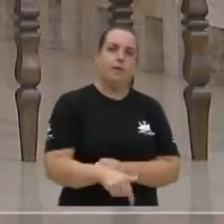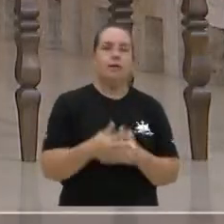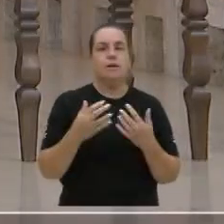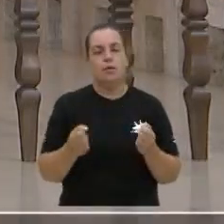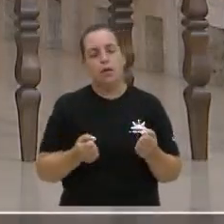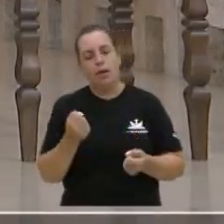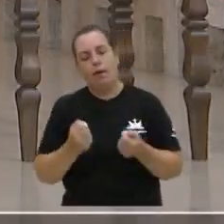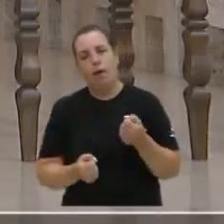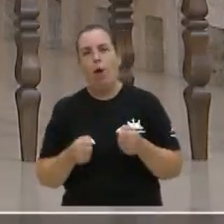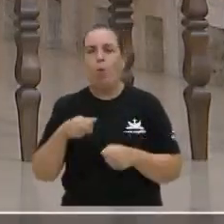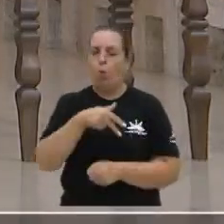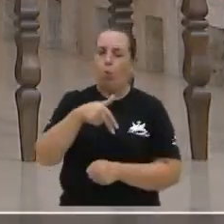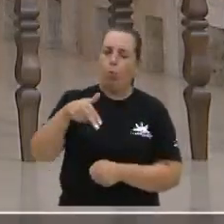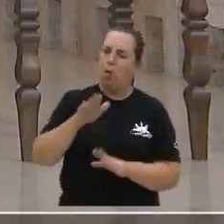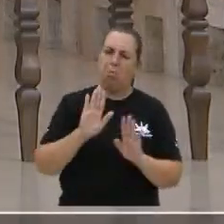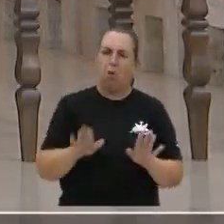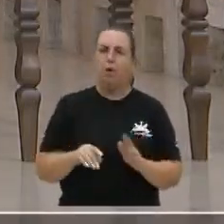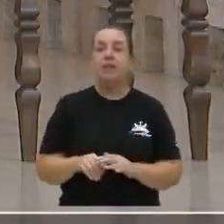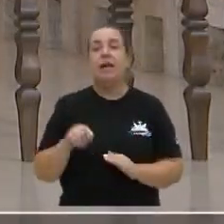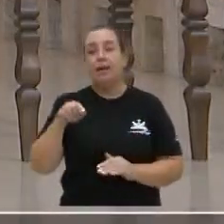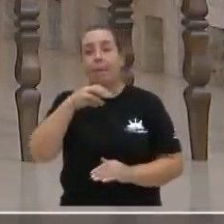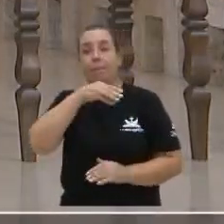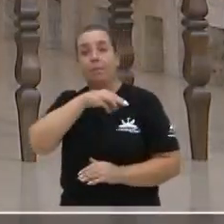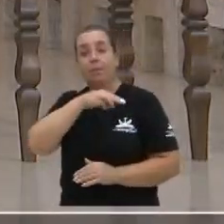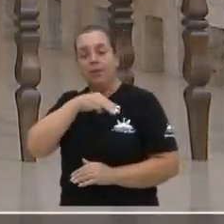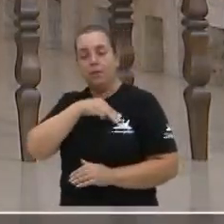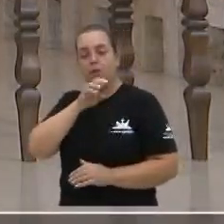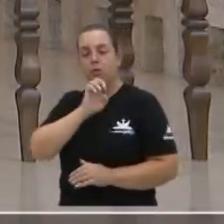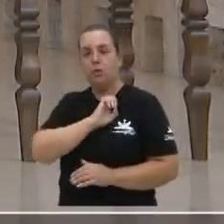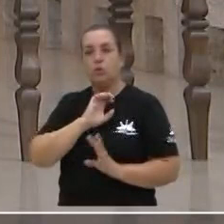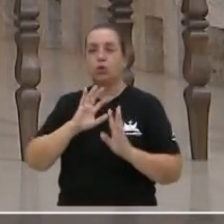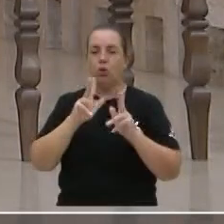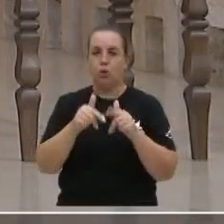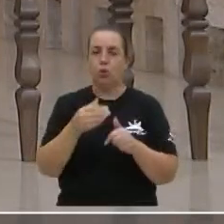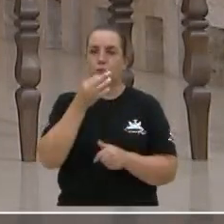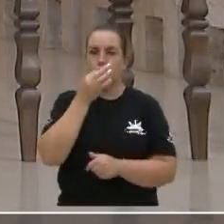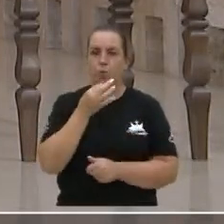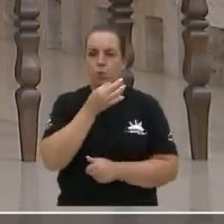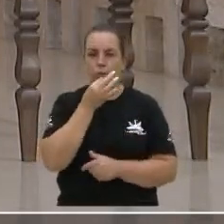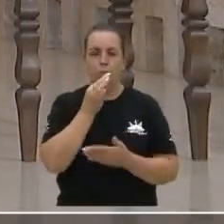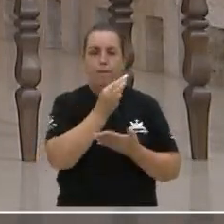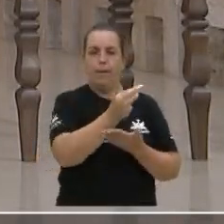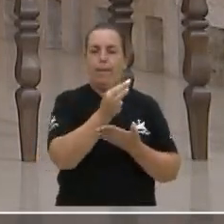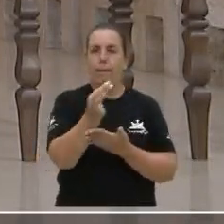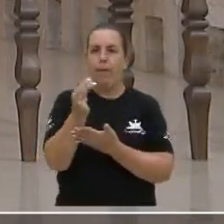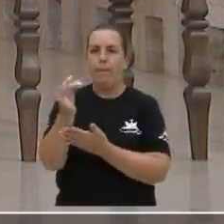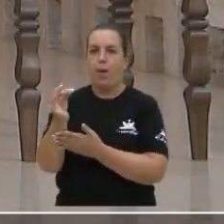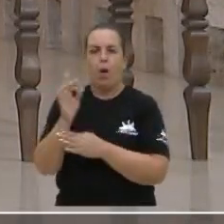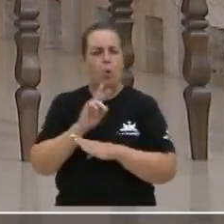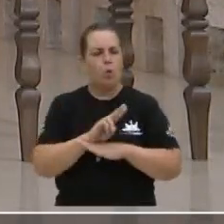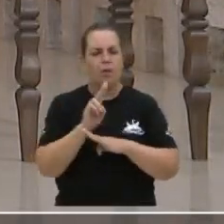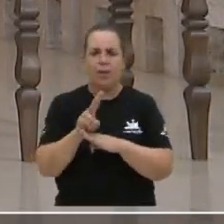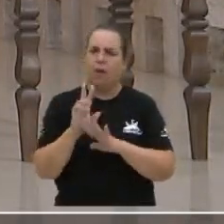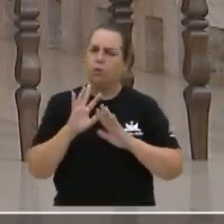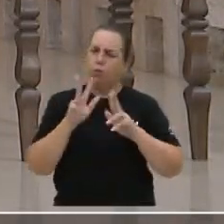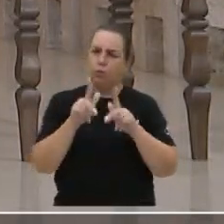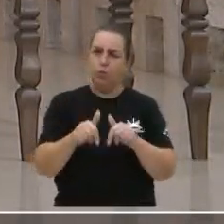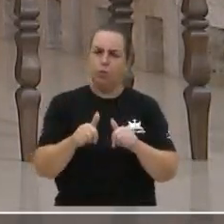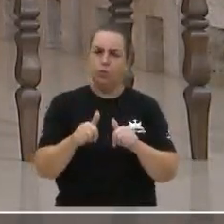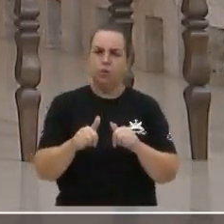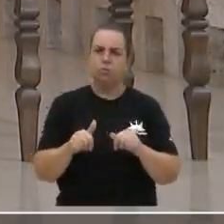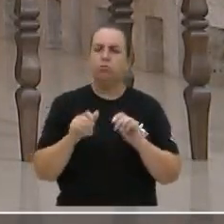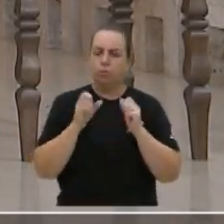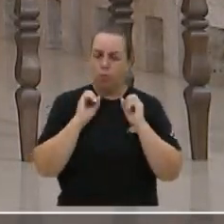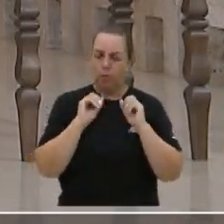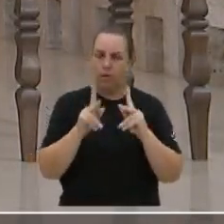carro ou a pé. Os nossos ministros e todos estão com todos os cuidados,